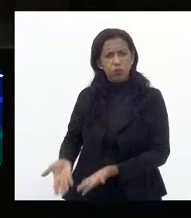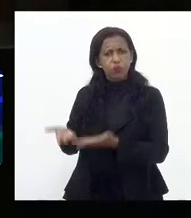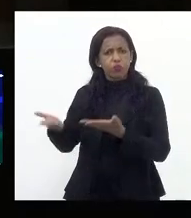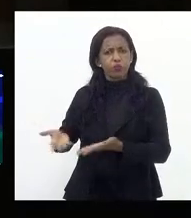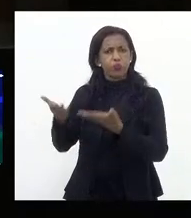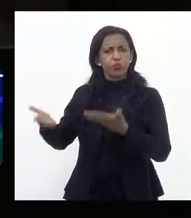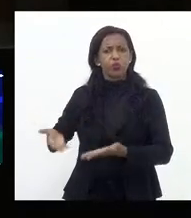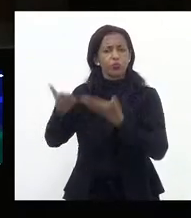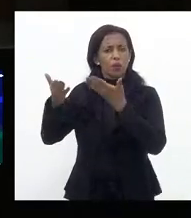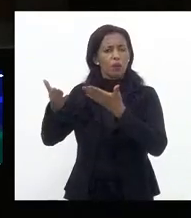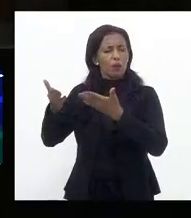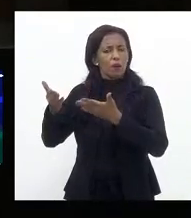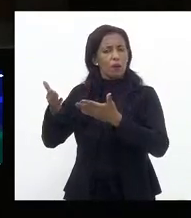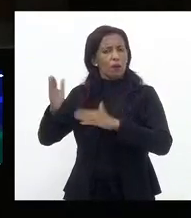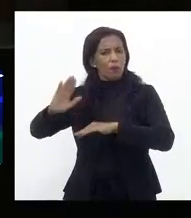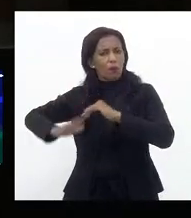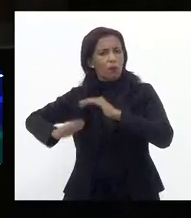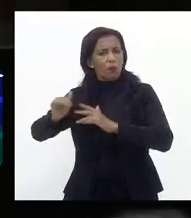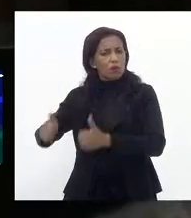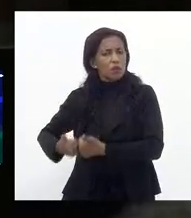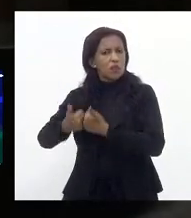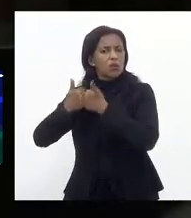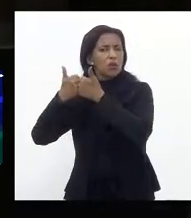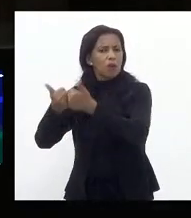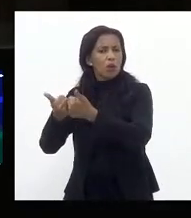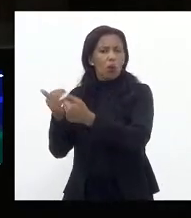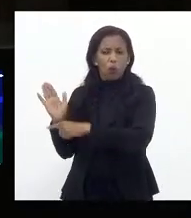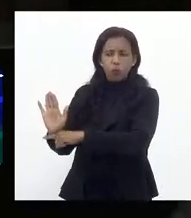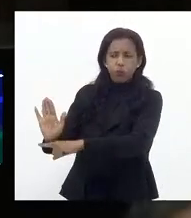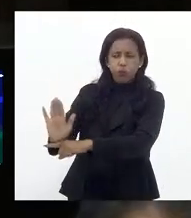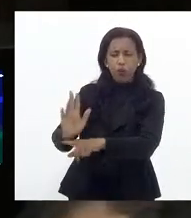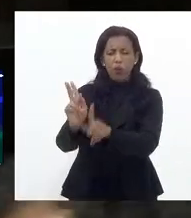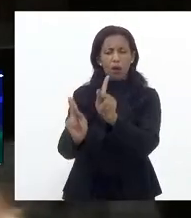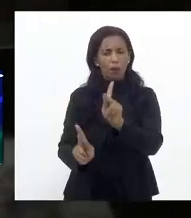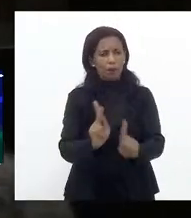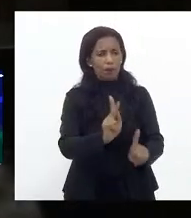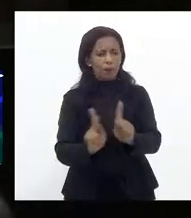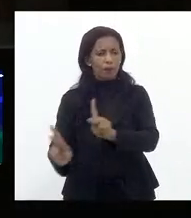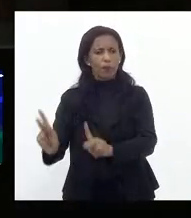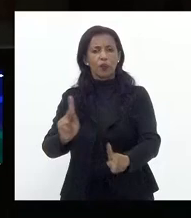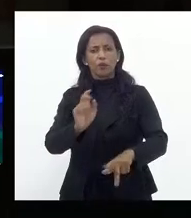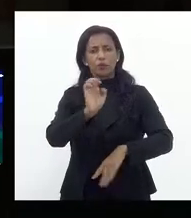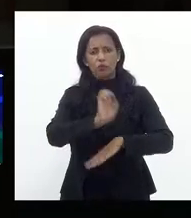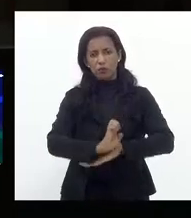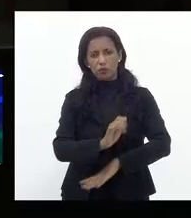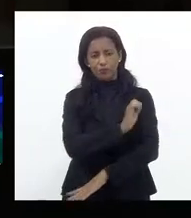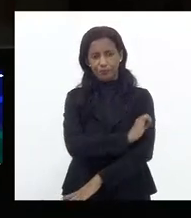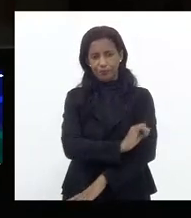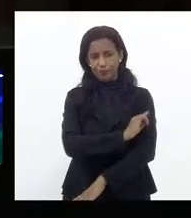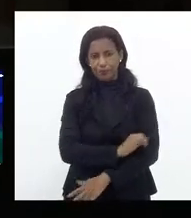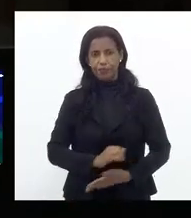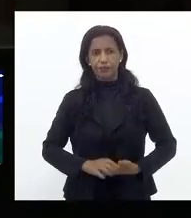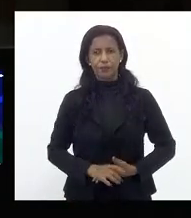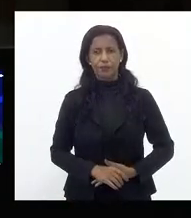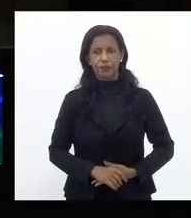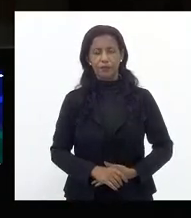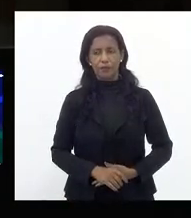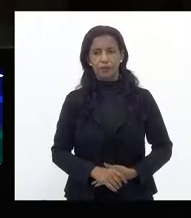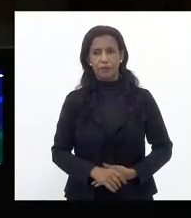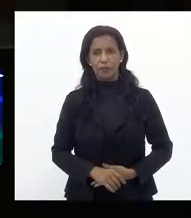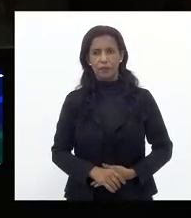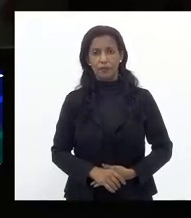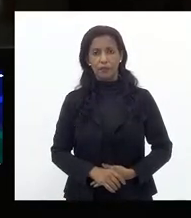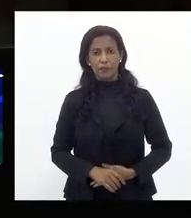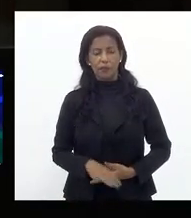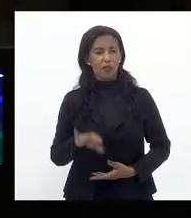para que o exercício seja melhor no atendimento à população do Estado do Rio de Janeiro. Isso daí